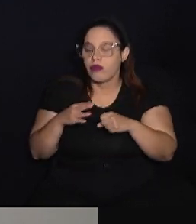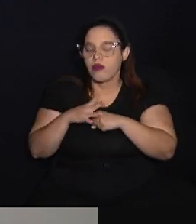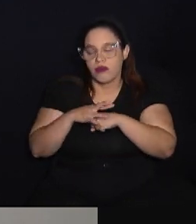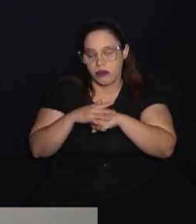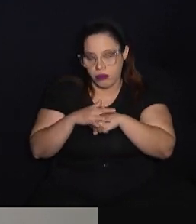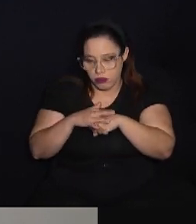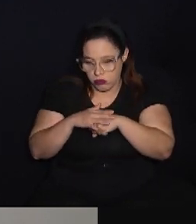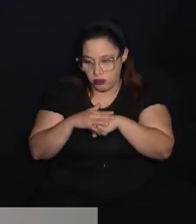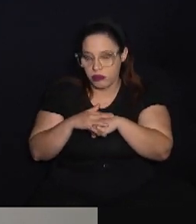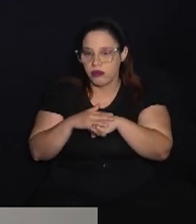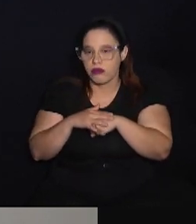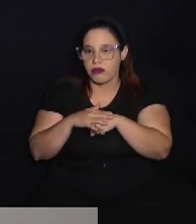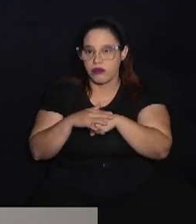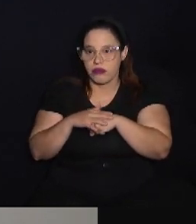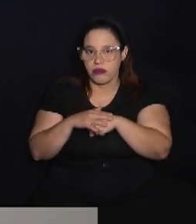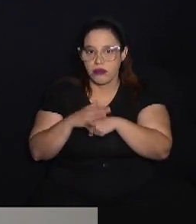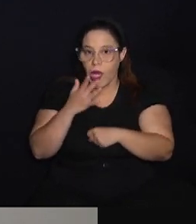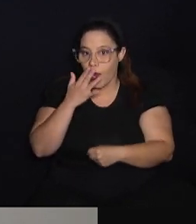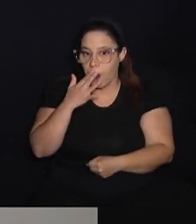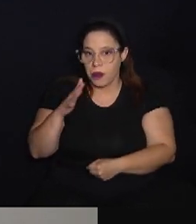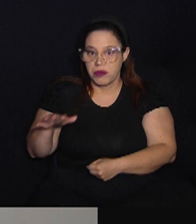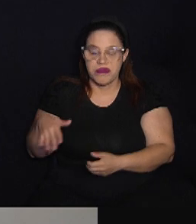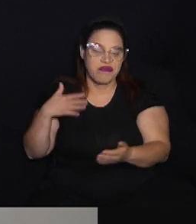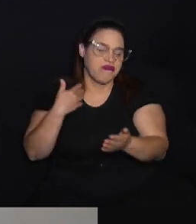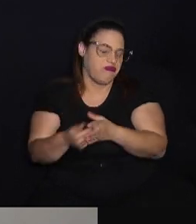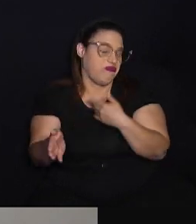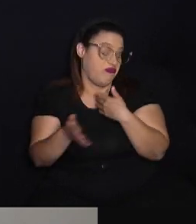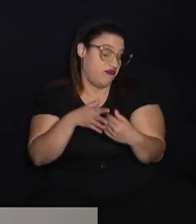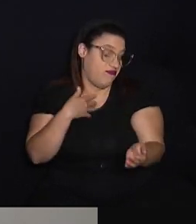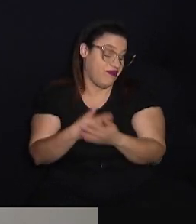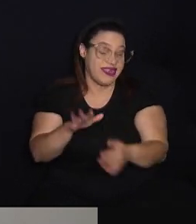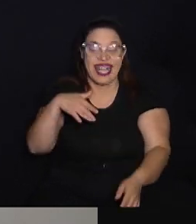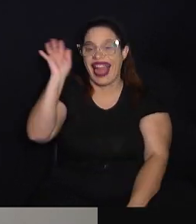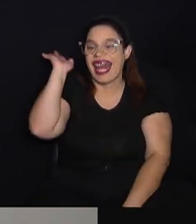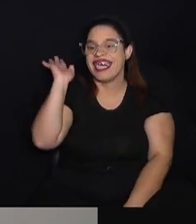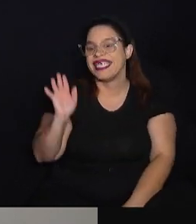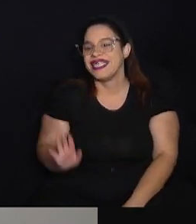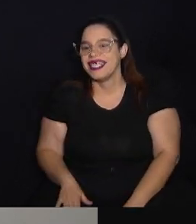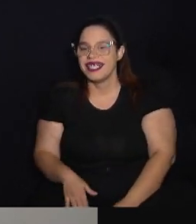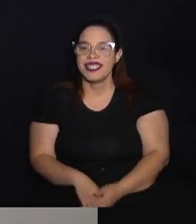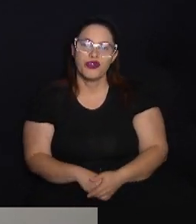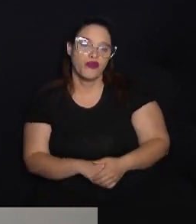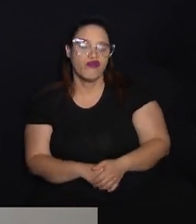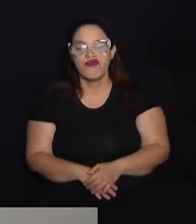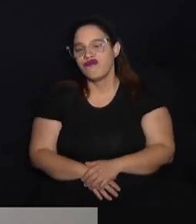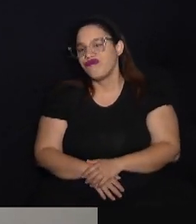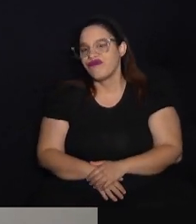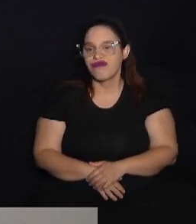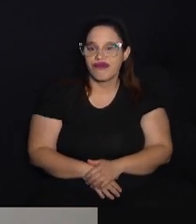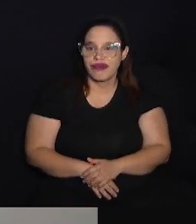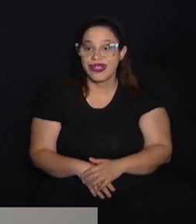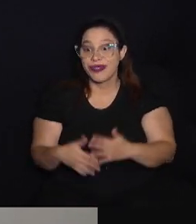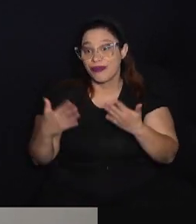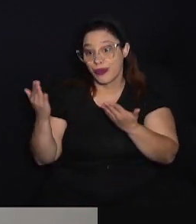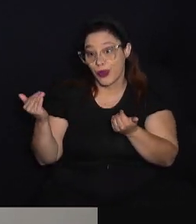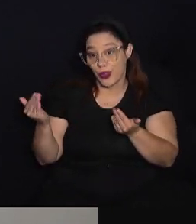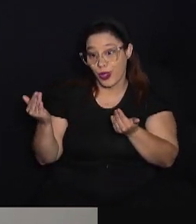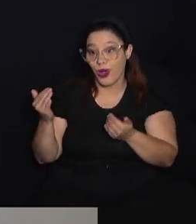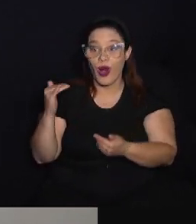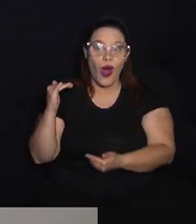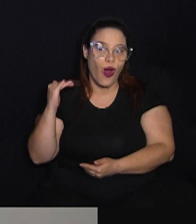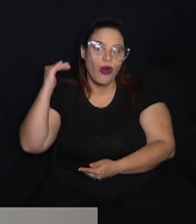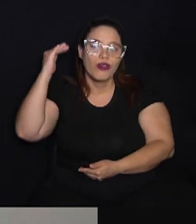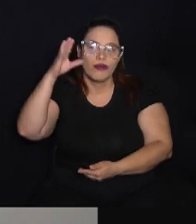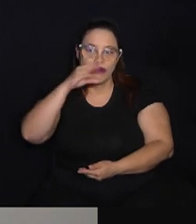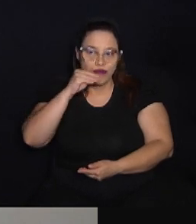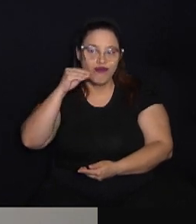doença e os pequenos, eles não importam tanto, né? Com o físico igual os